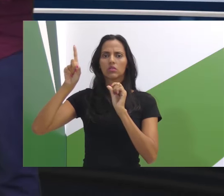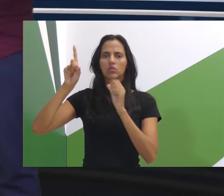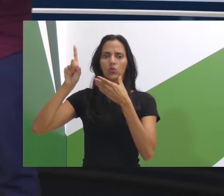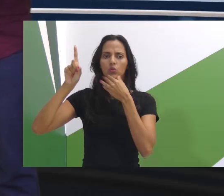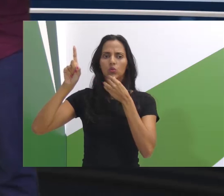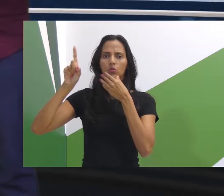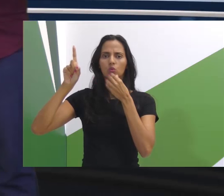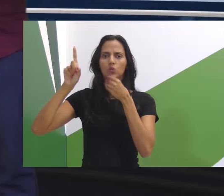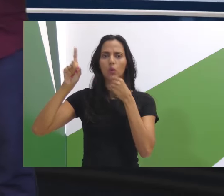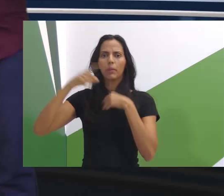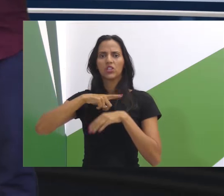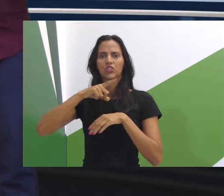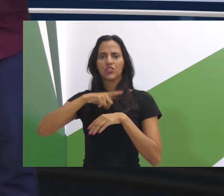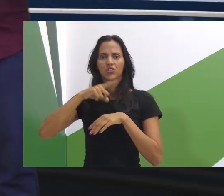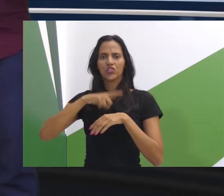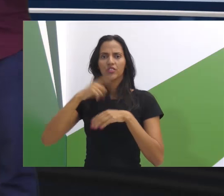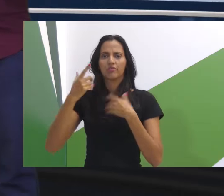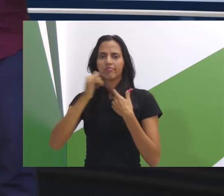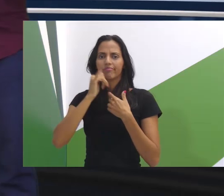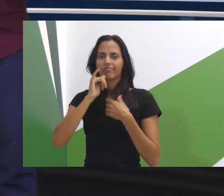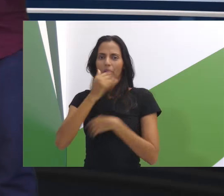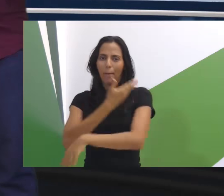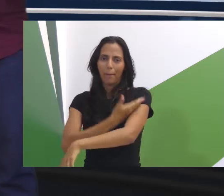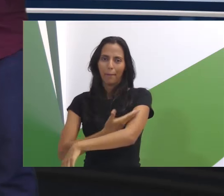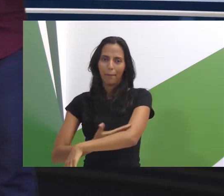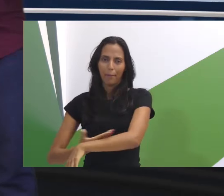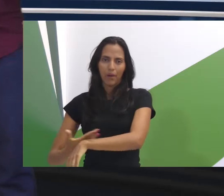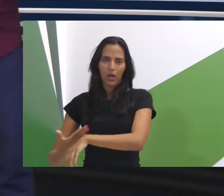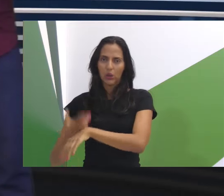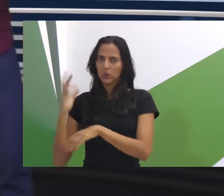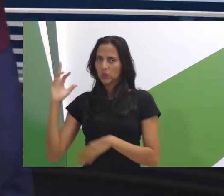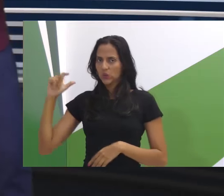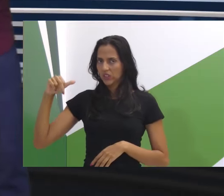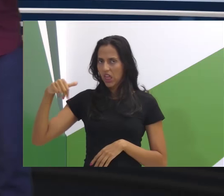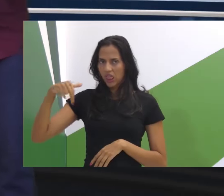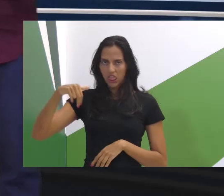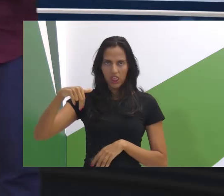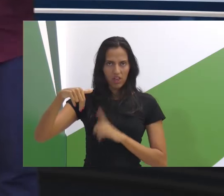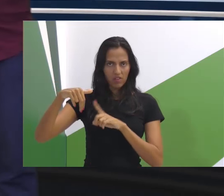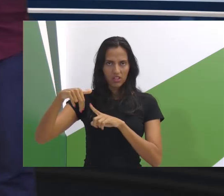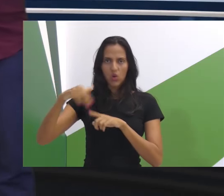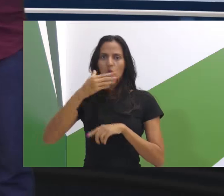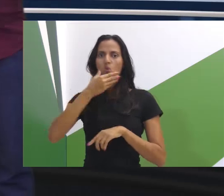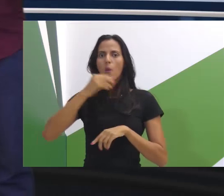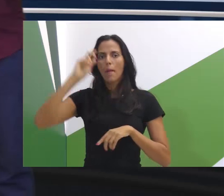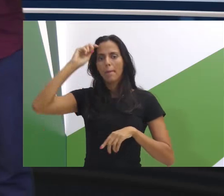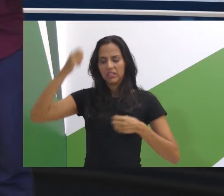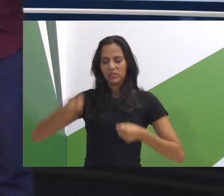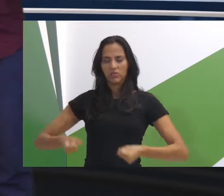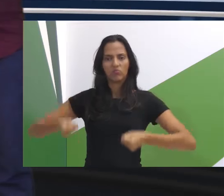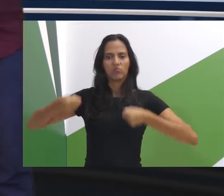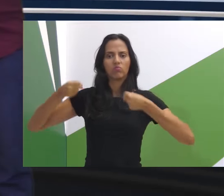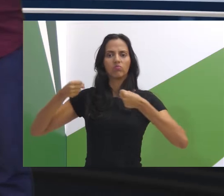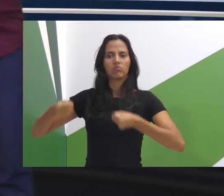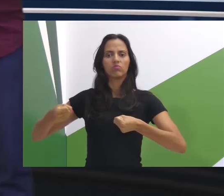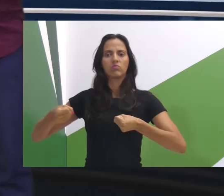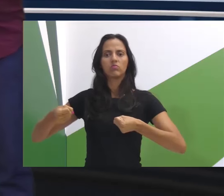de engenho não se dava o trabalho nem de andar. O escravo que tinha que carregá-lo no ombro.